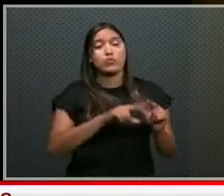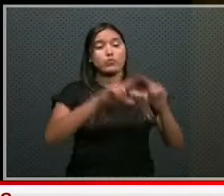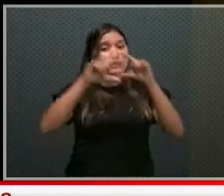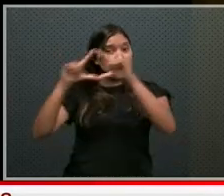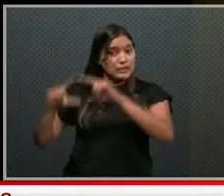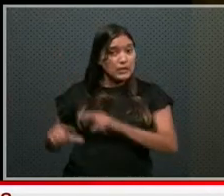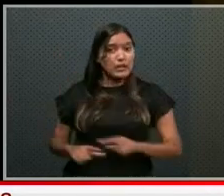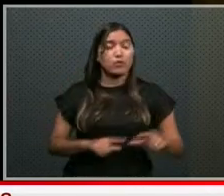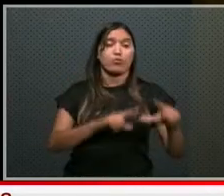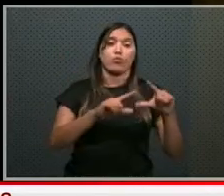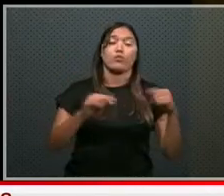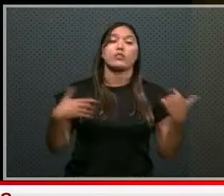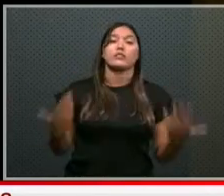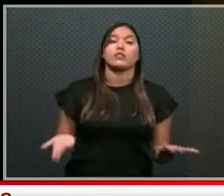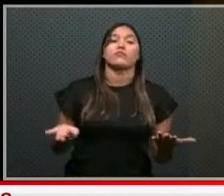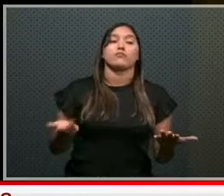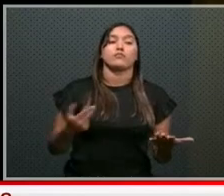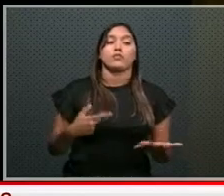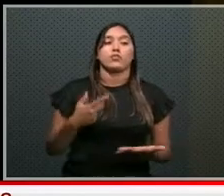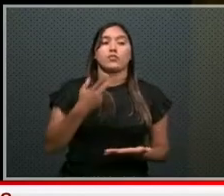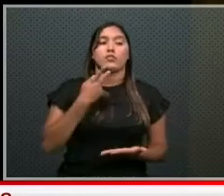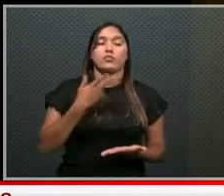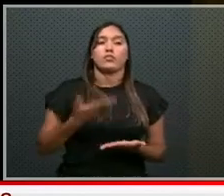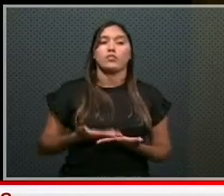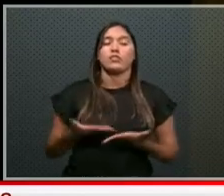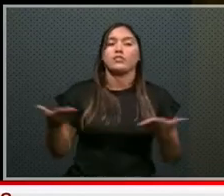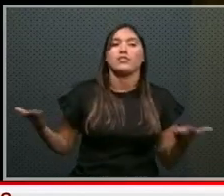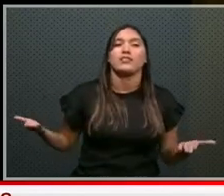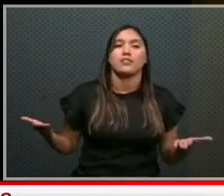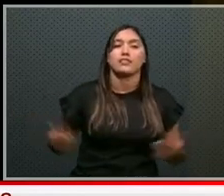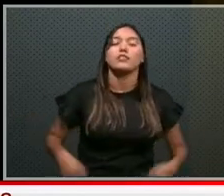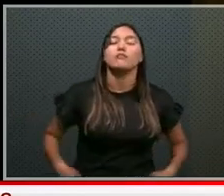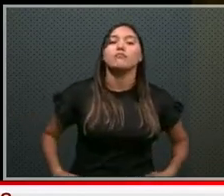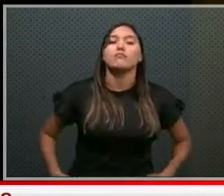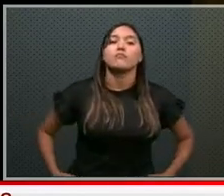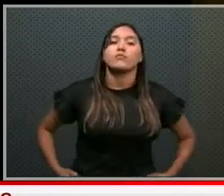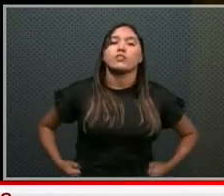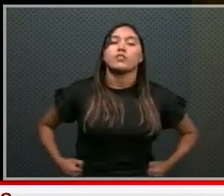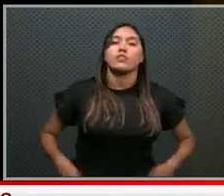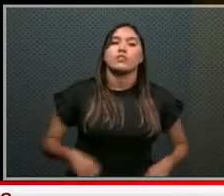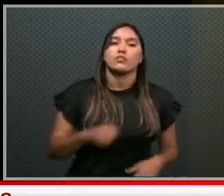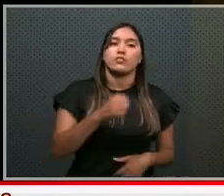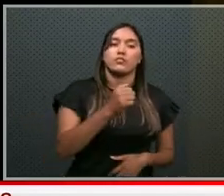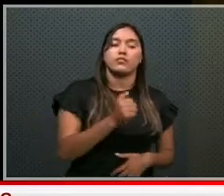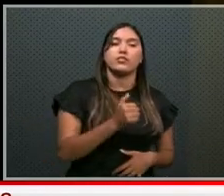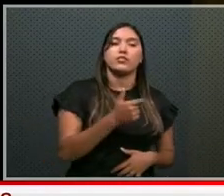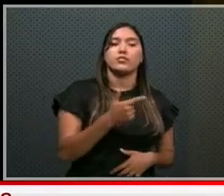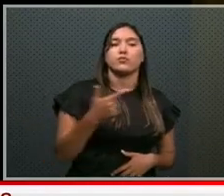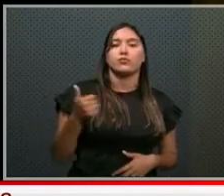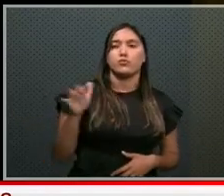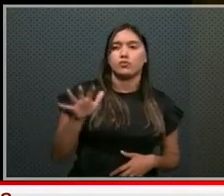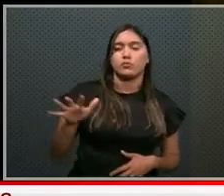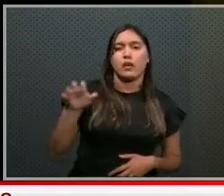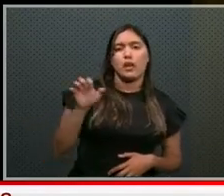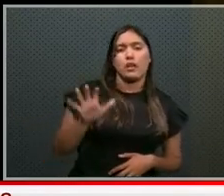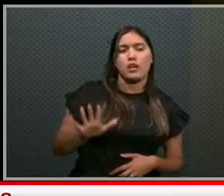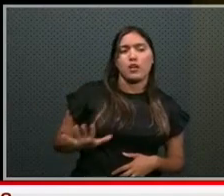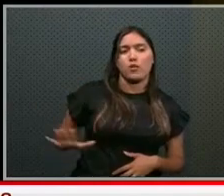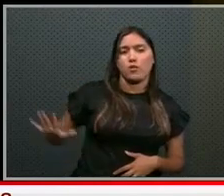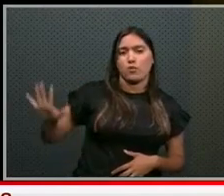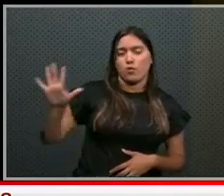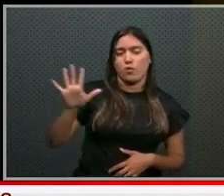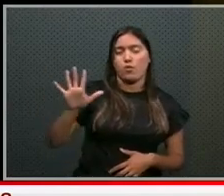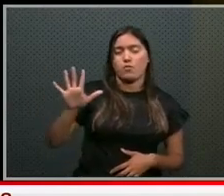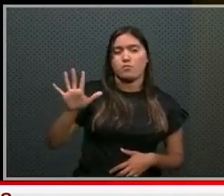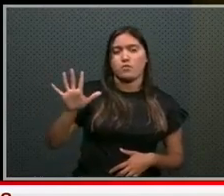concluir aqui dizer o seguinte às 28 Nações europeias que é quem mais faz crítica todos nós e tiraram